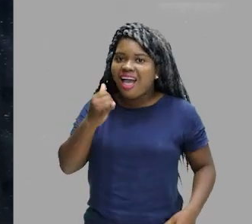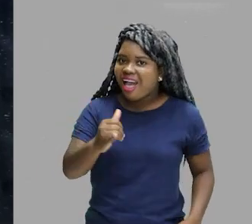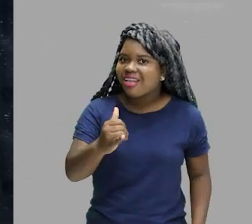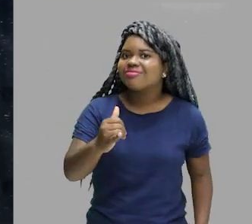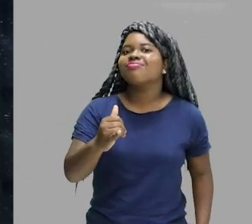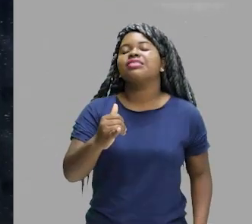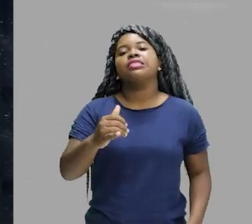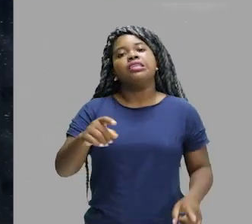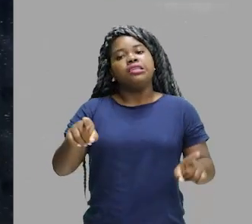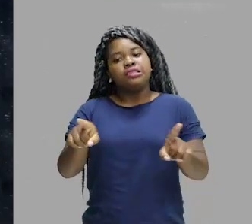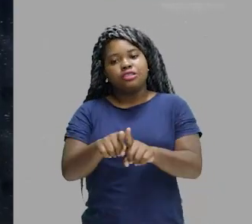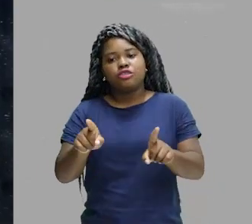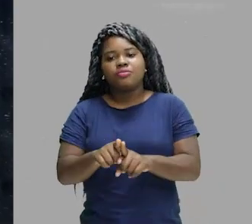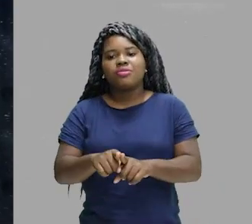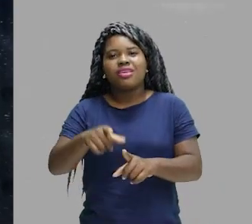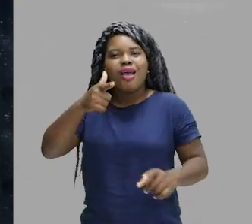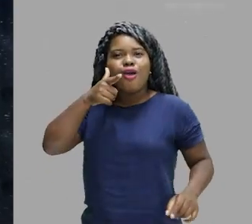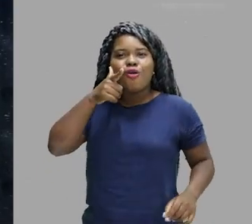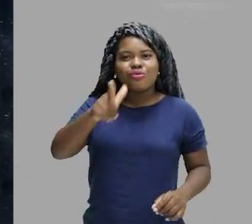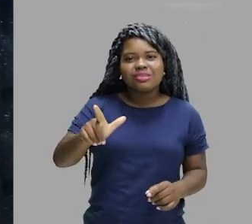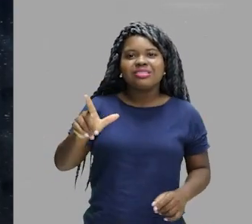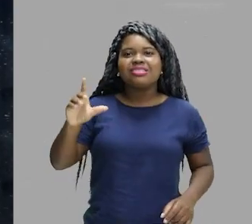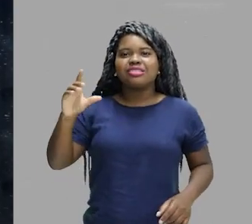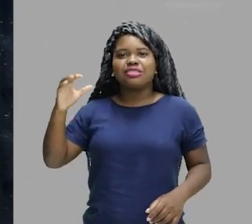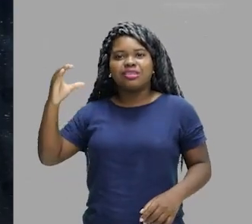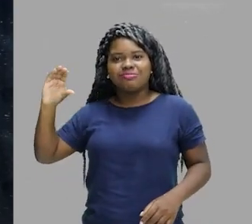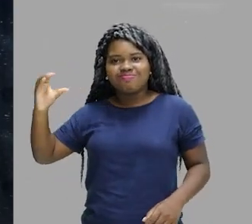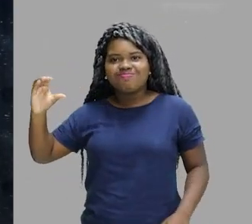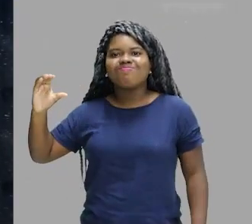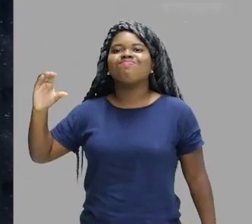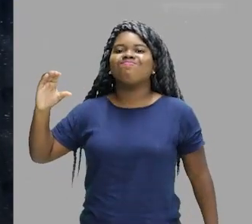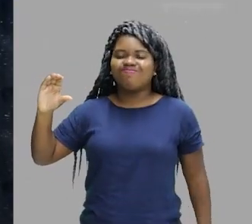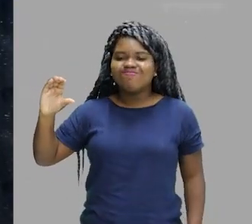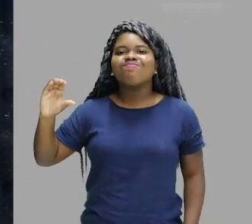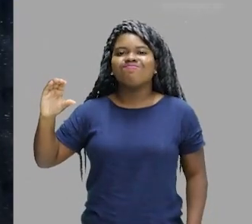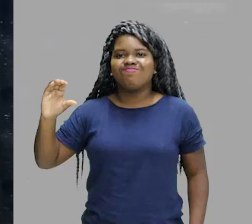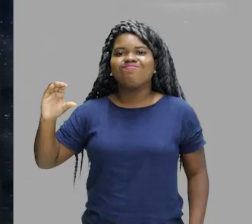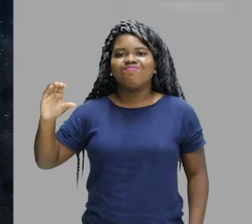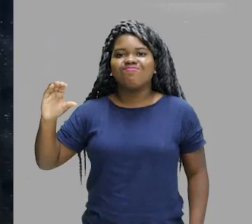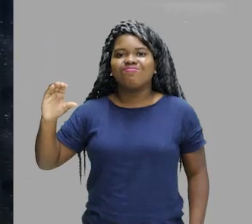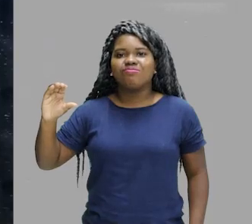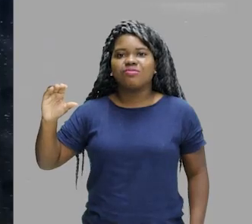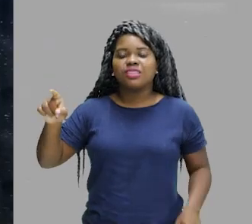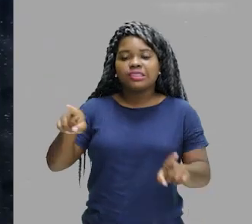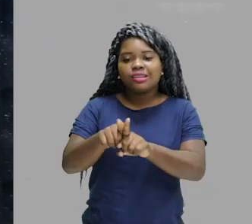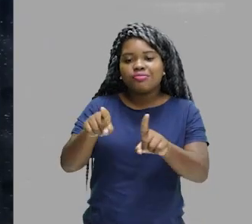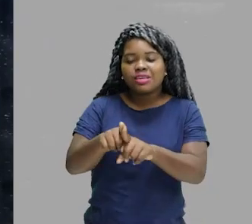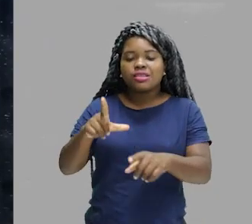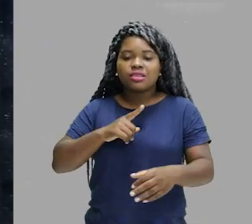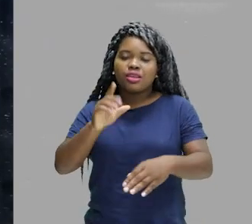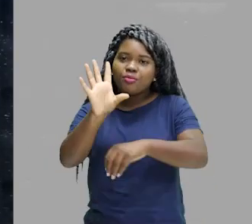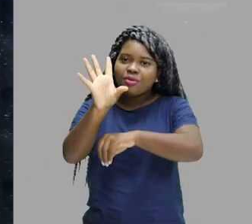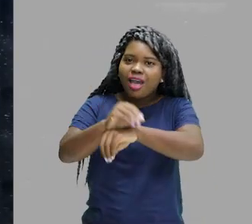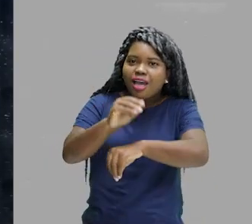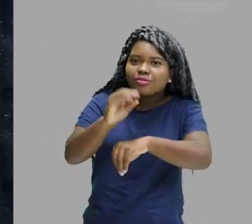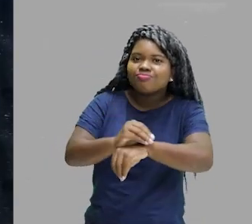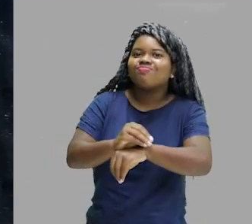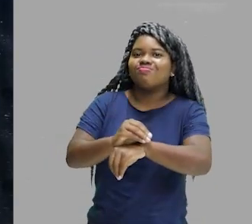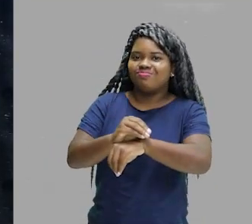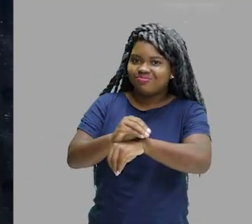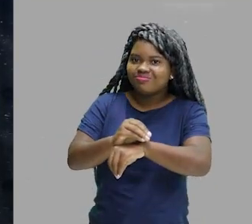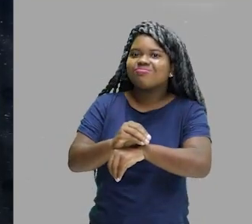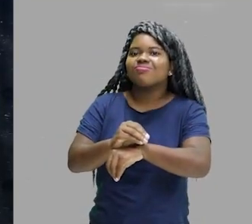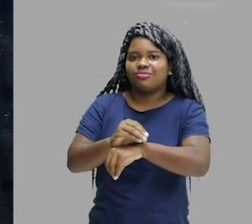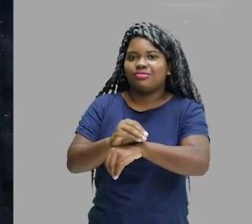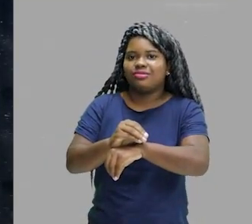conquistas científicas e achados científicos começaram a ser comprovados no final. A fotografia como ciência surge e